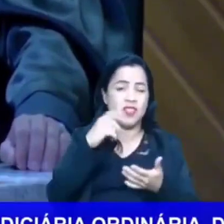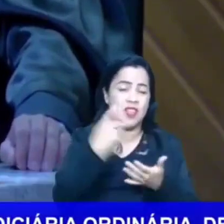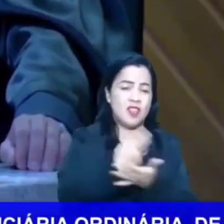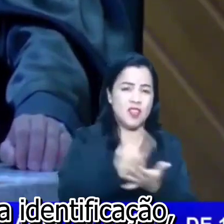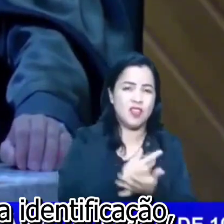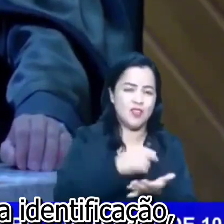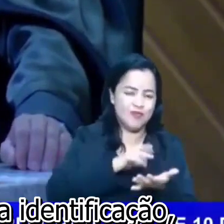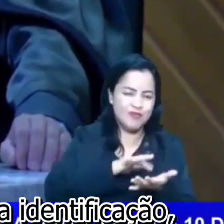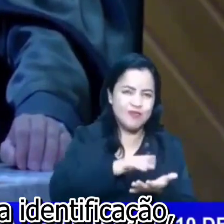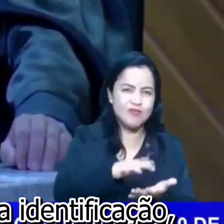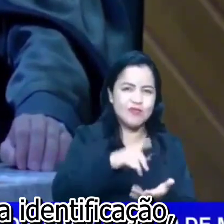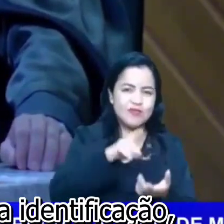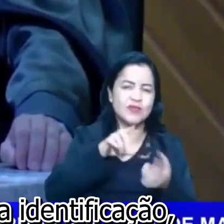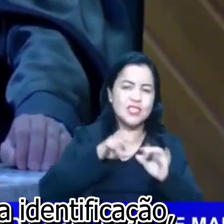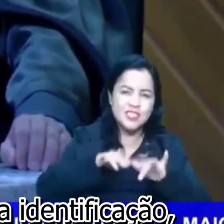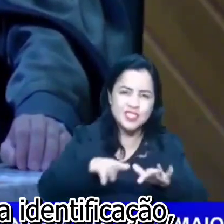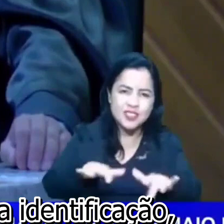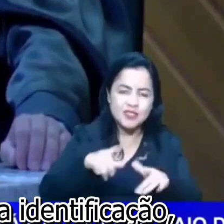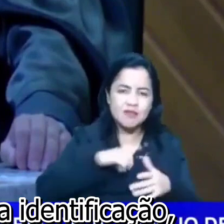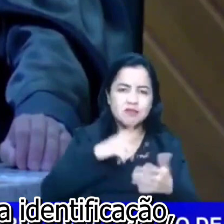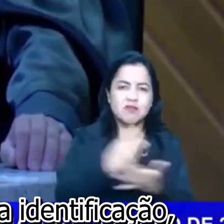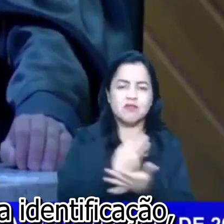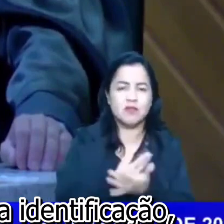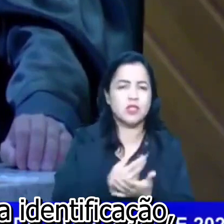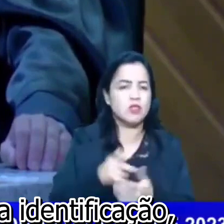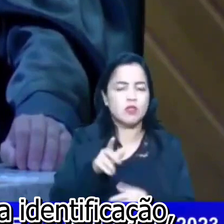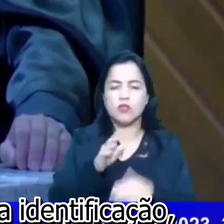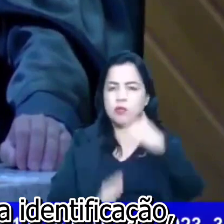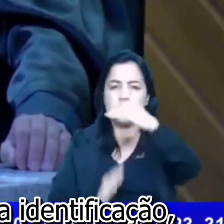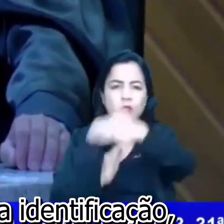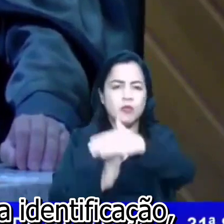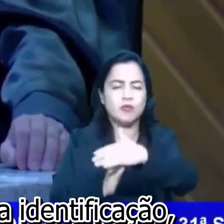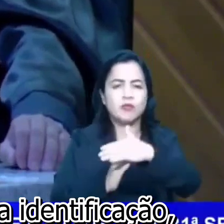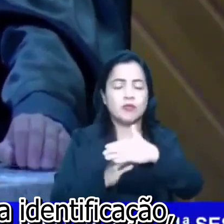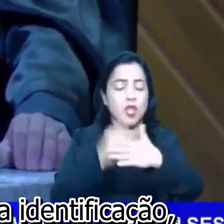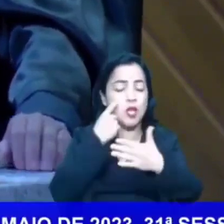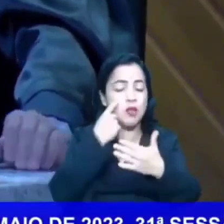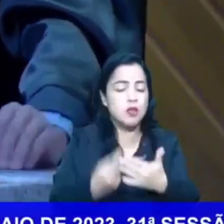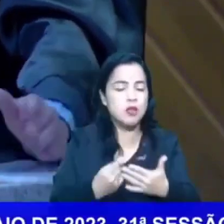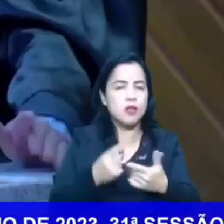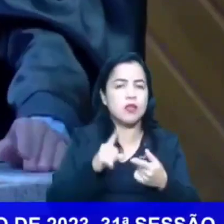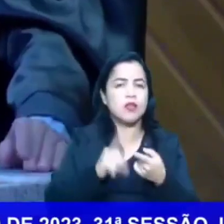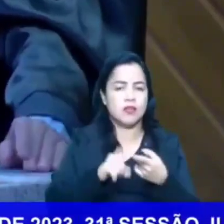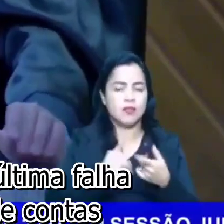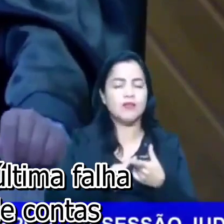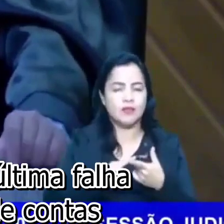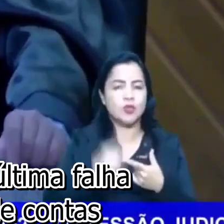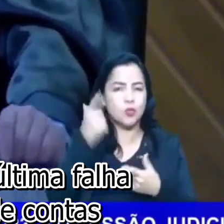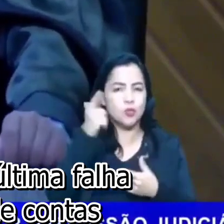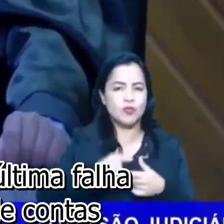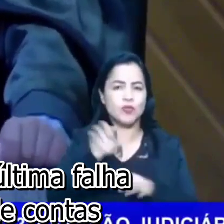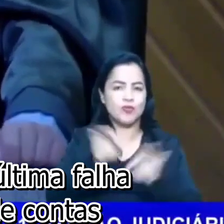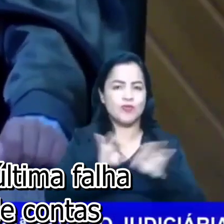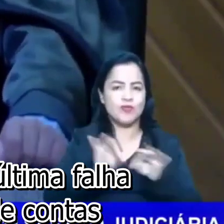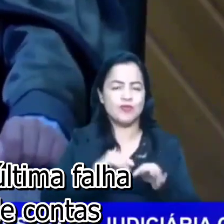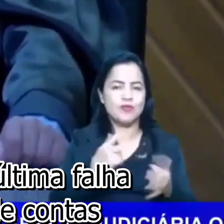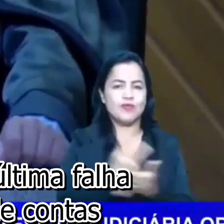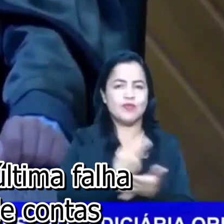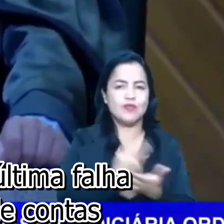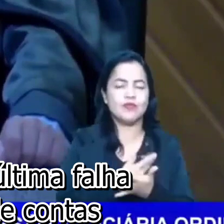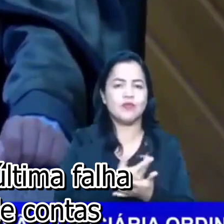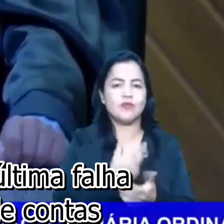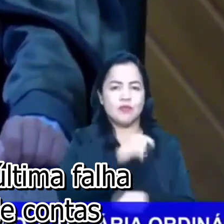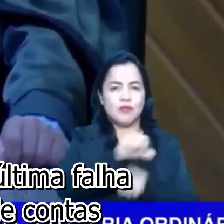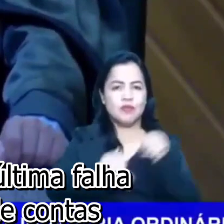nome do doador e, portanto, não impediu a sua exata identificação, tornando também sanada a irregularidade. E